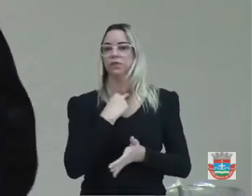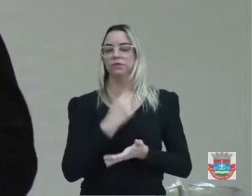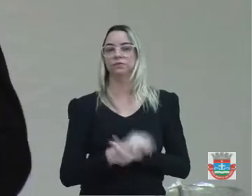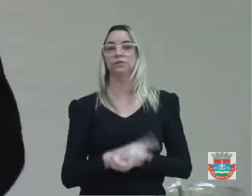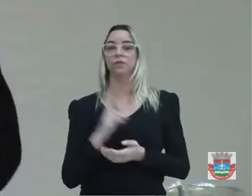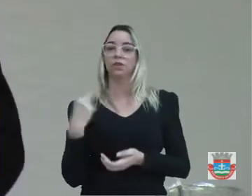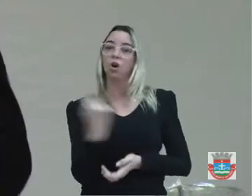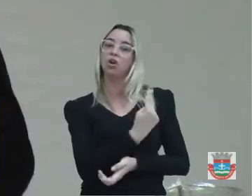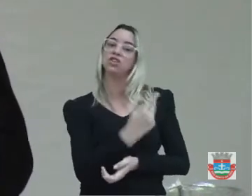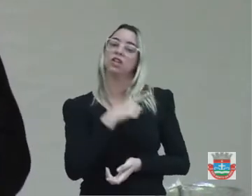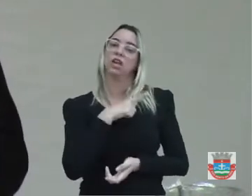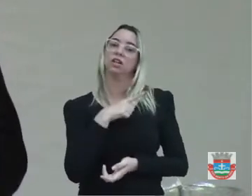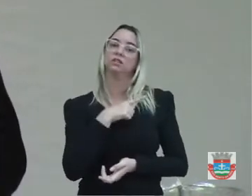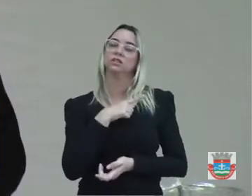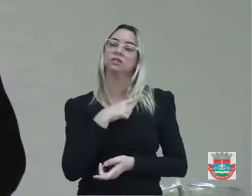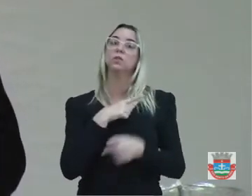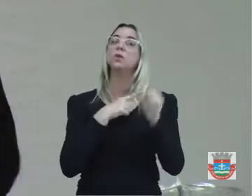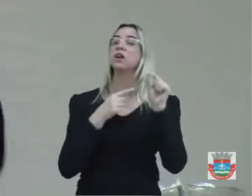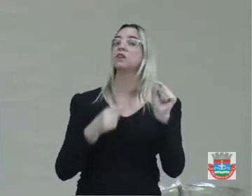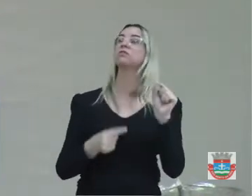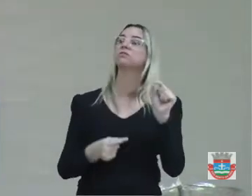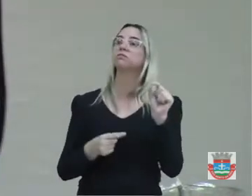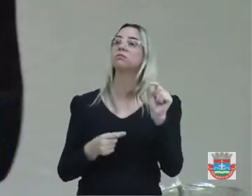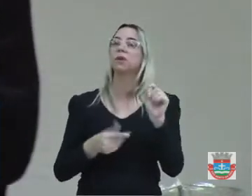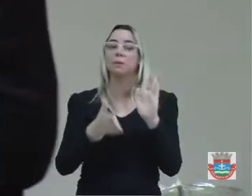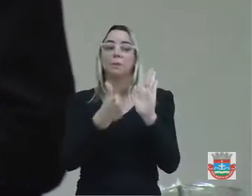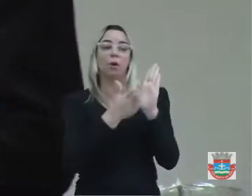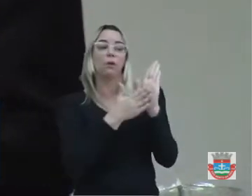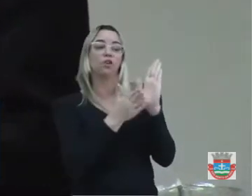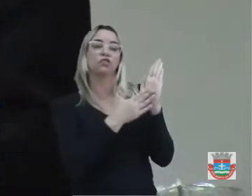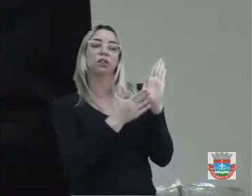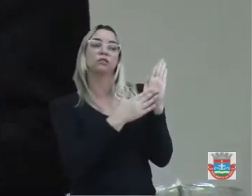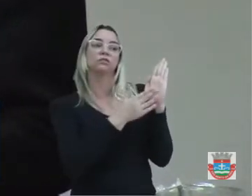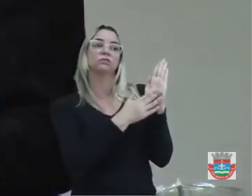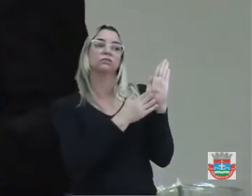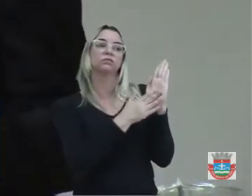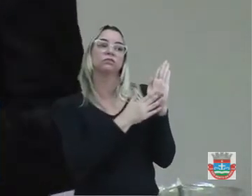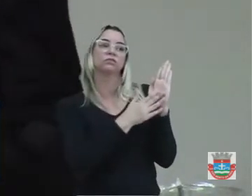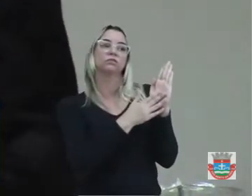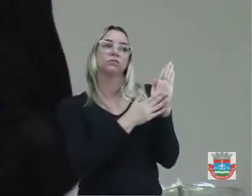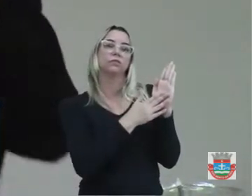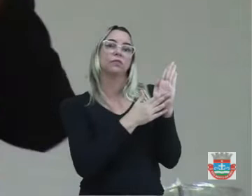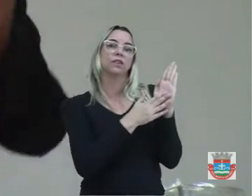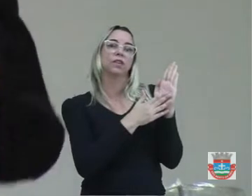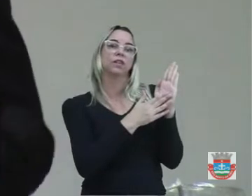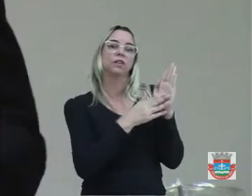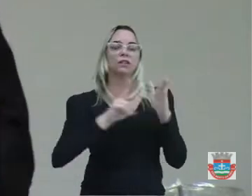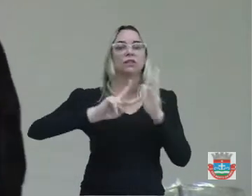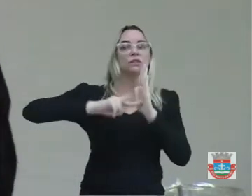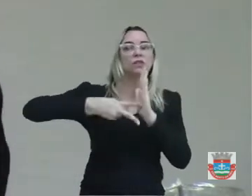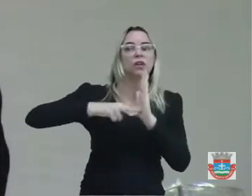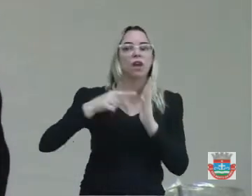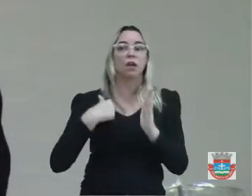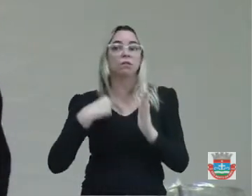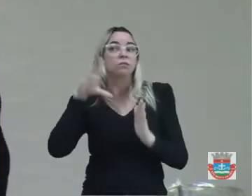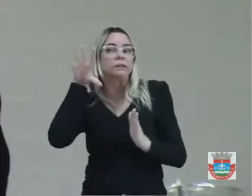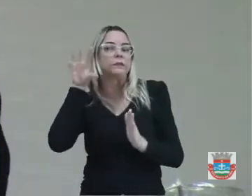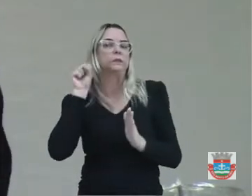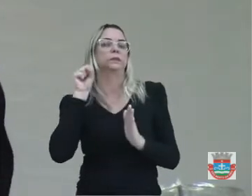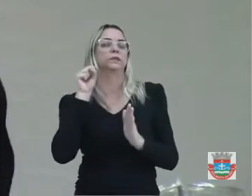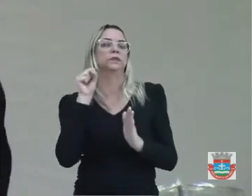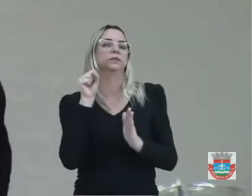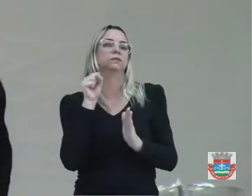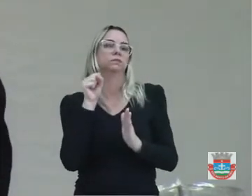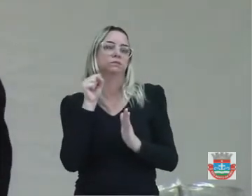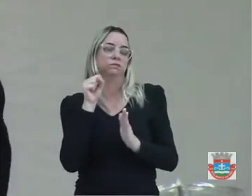Nós tínhamos aqui uma proposta feita ao sindicato, que eu escutei,